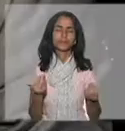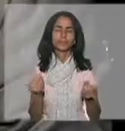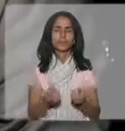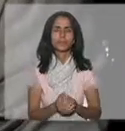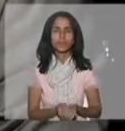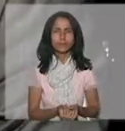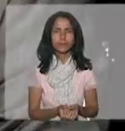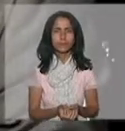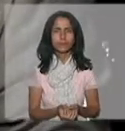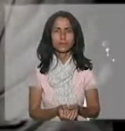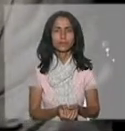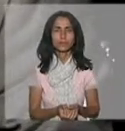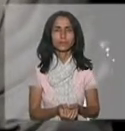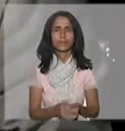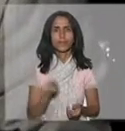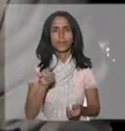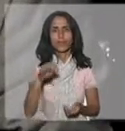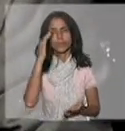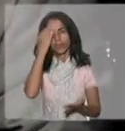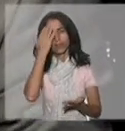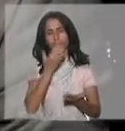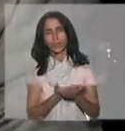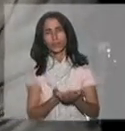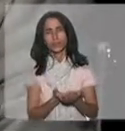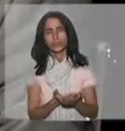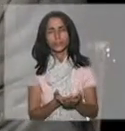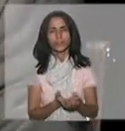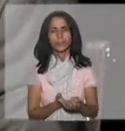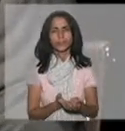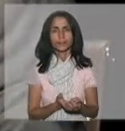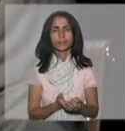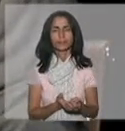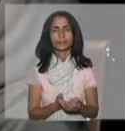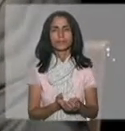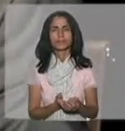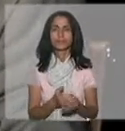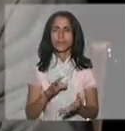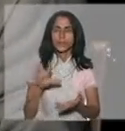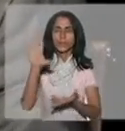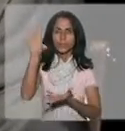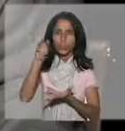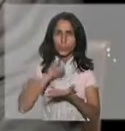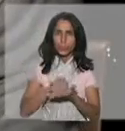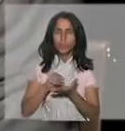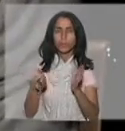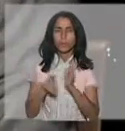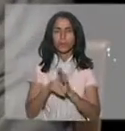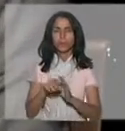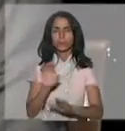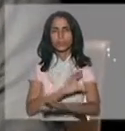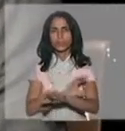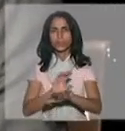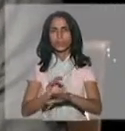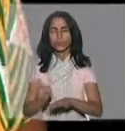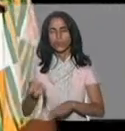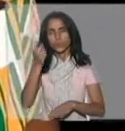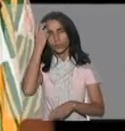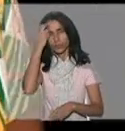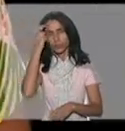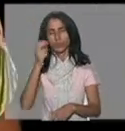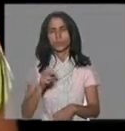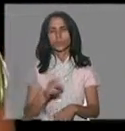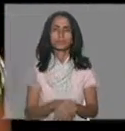você acredita que seja é apropriação cultural e que não é apropriação cultural